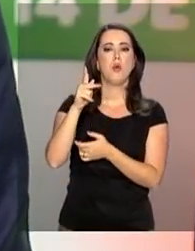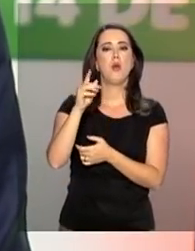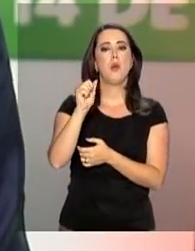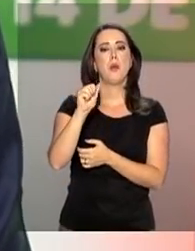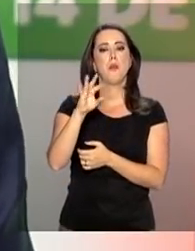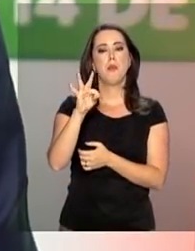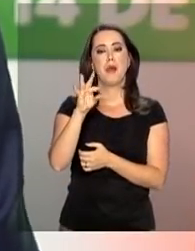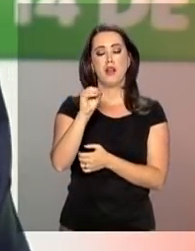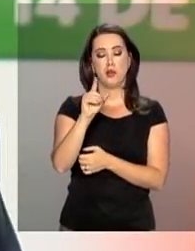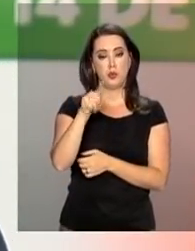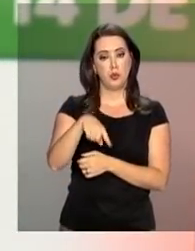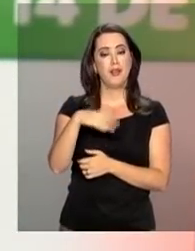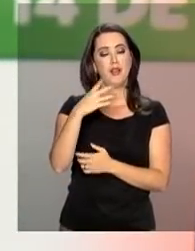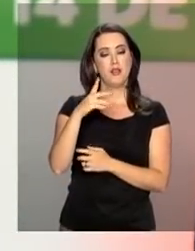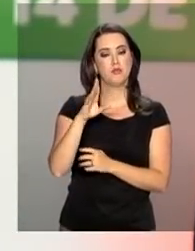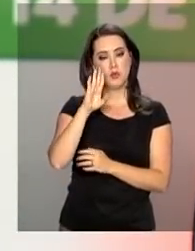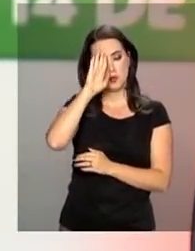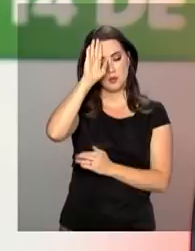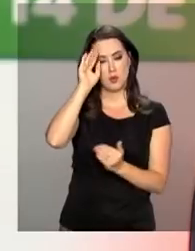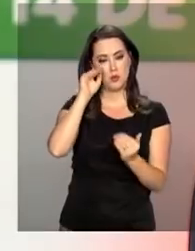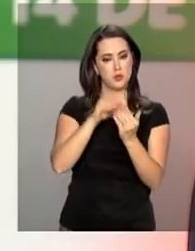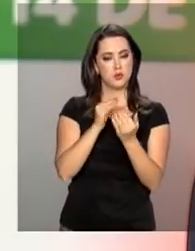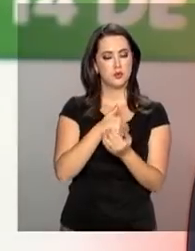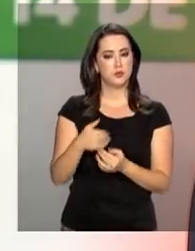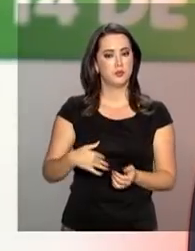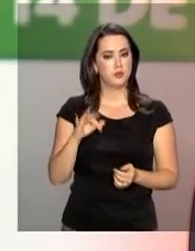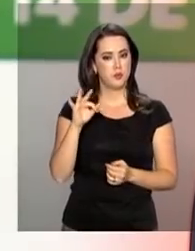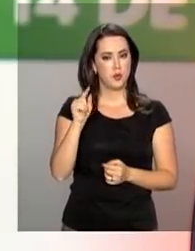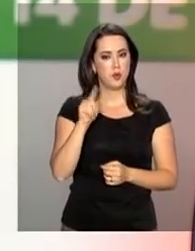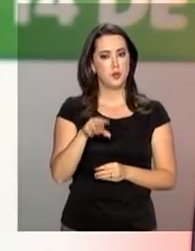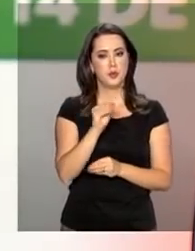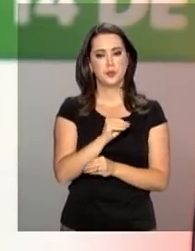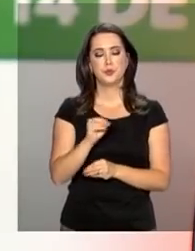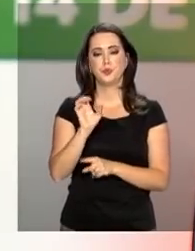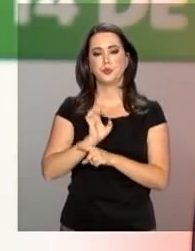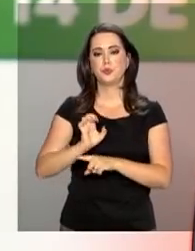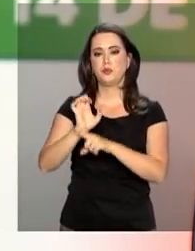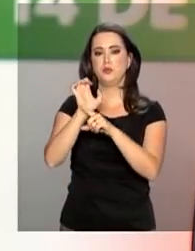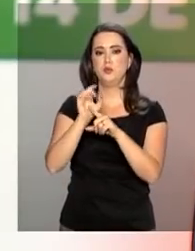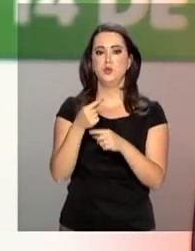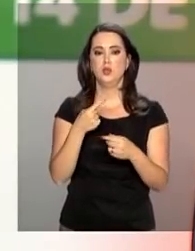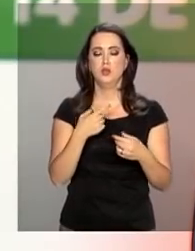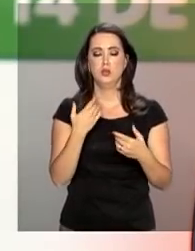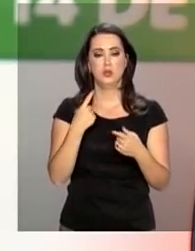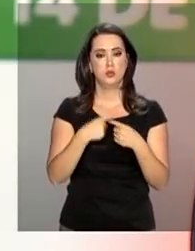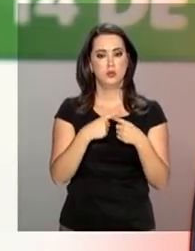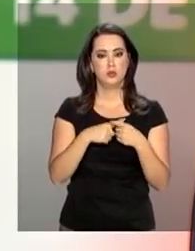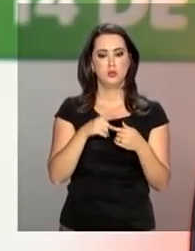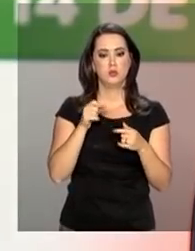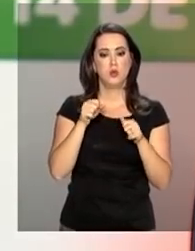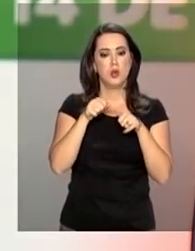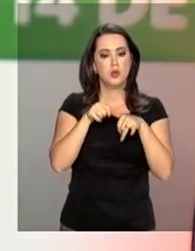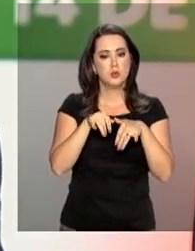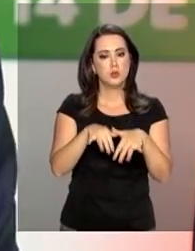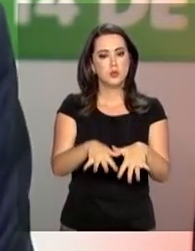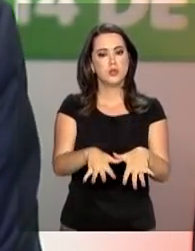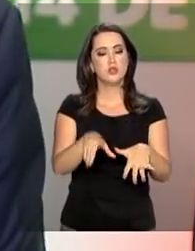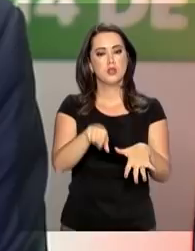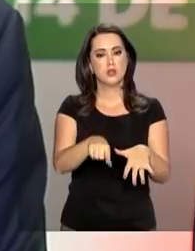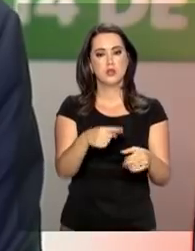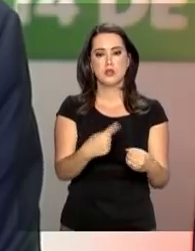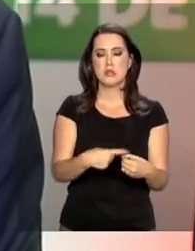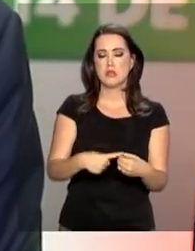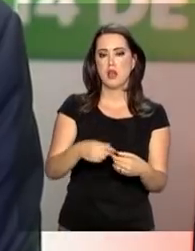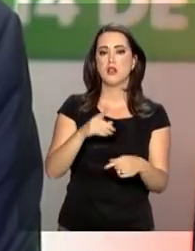federal, porque atende à necessidade não apenas dos estados, portanto dos munícipes, porque a capilarização disso vai para